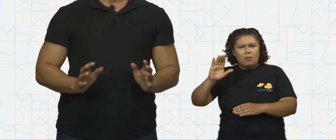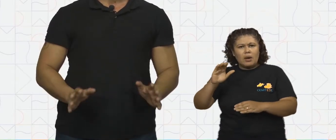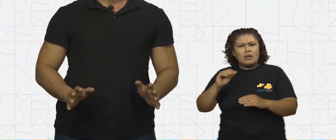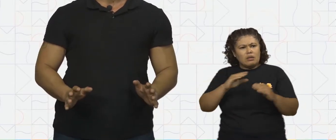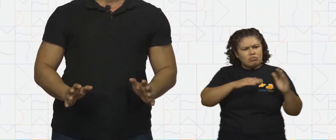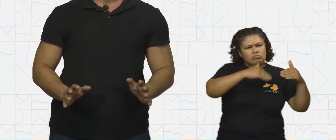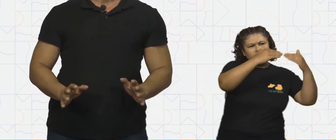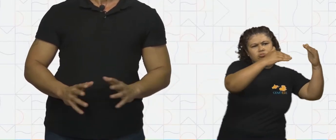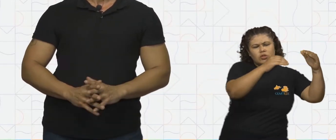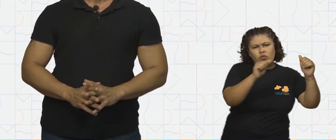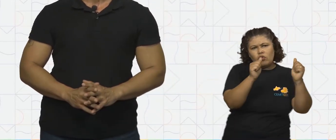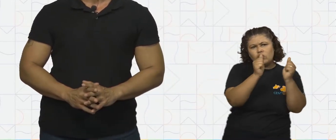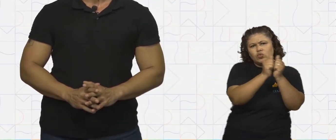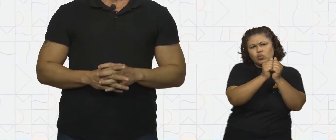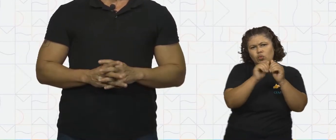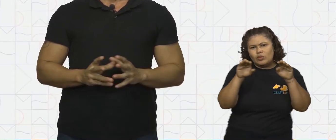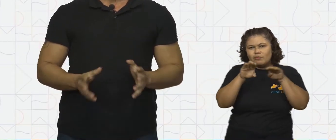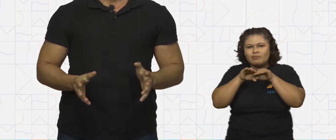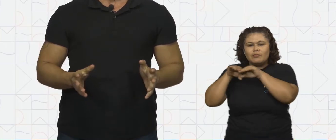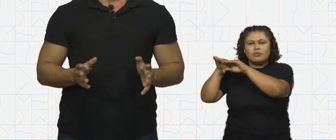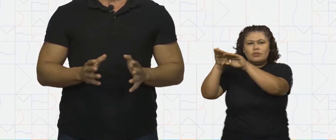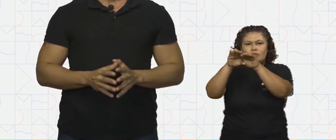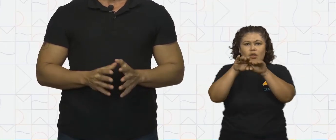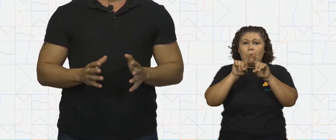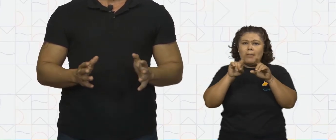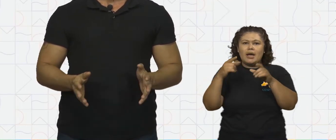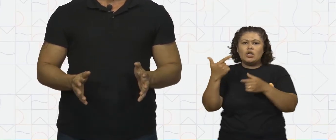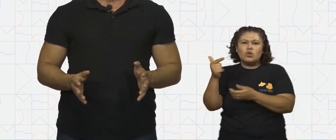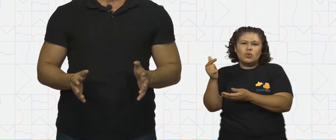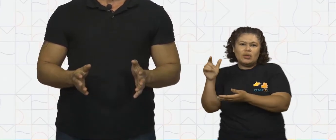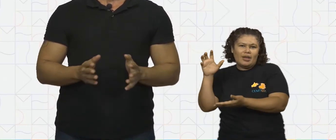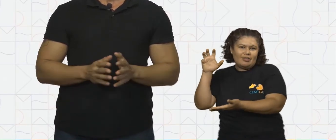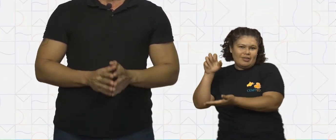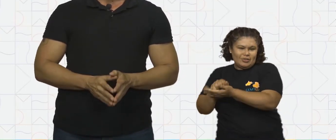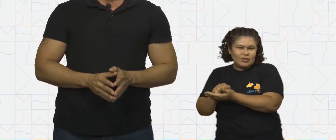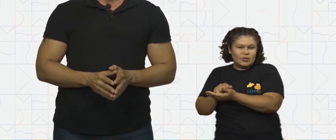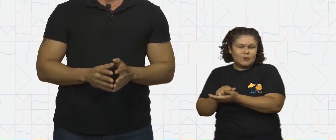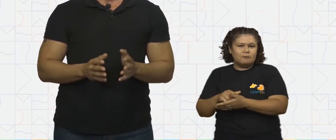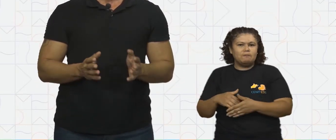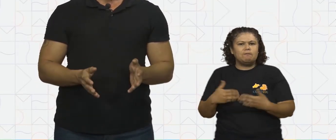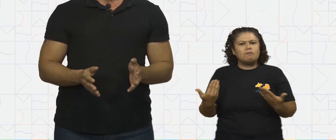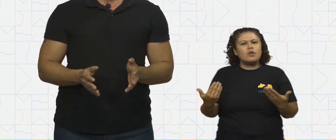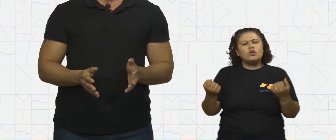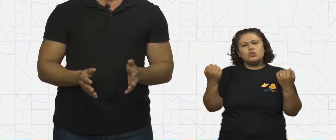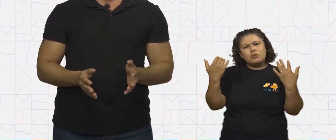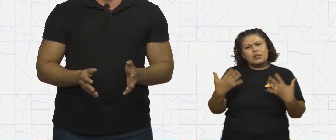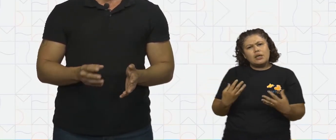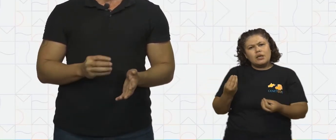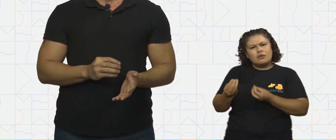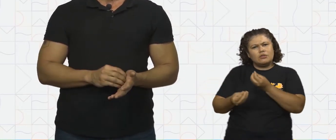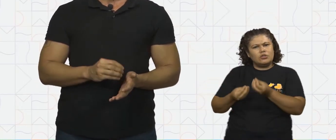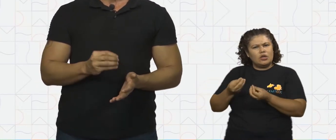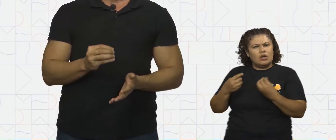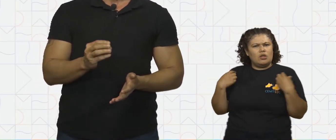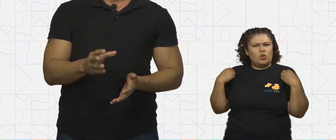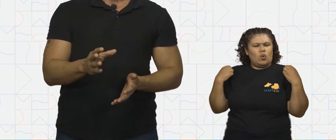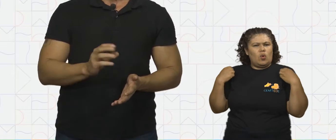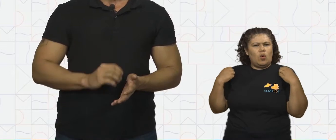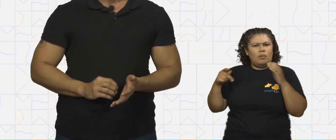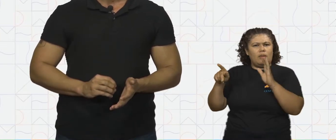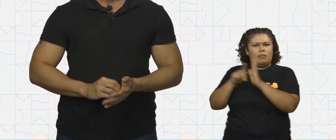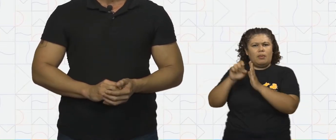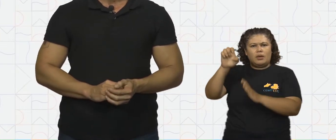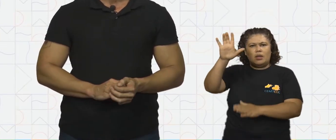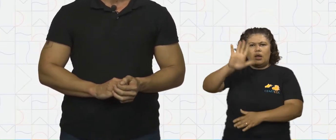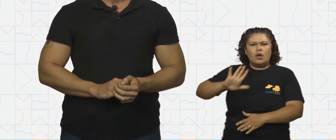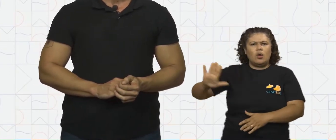forma mais avançada do que os europeus. Falamos da história da moda do vestuário na Idade Média na Europa. Mas como era o vestuário